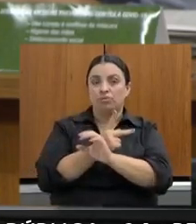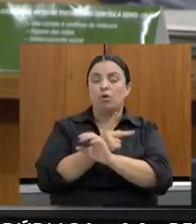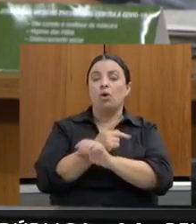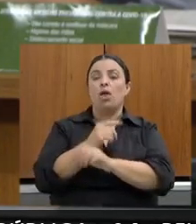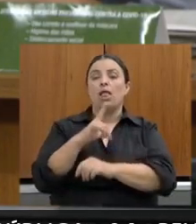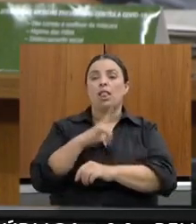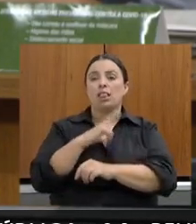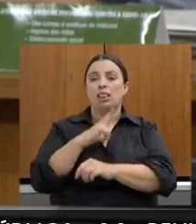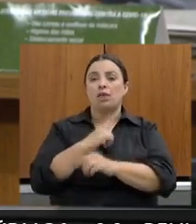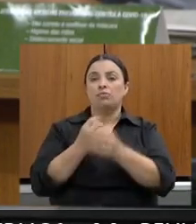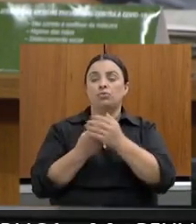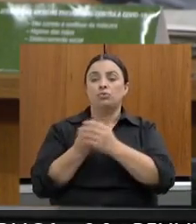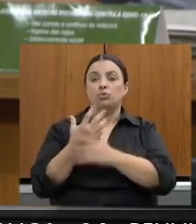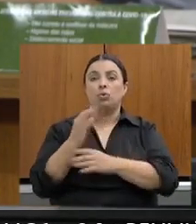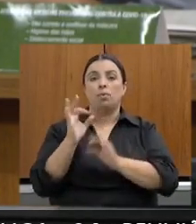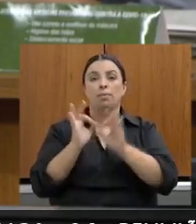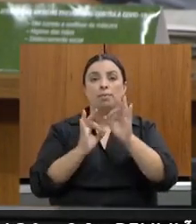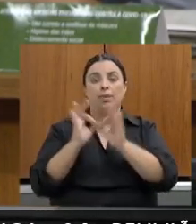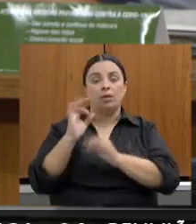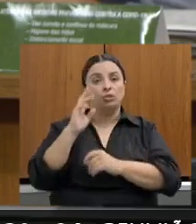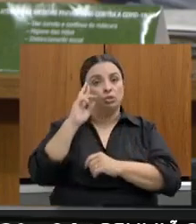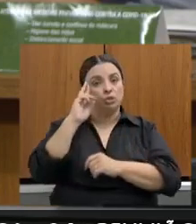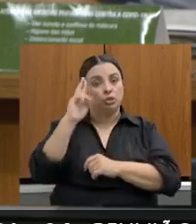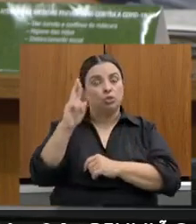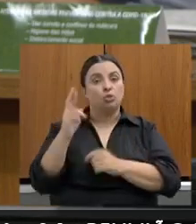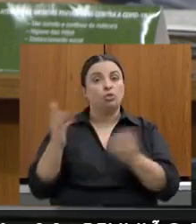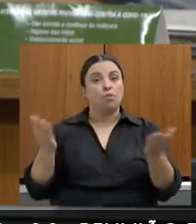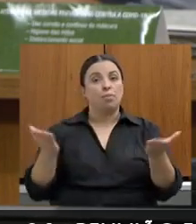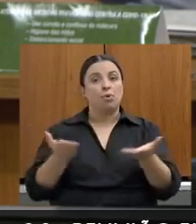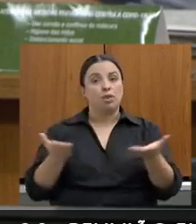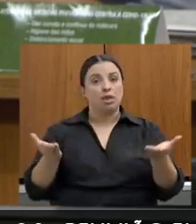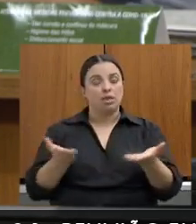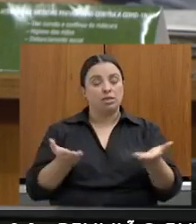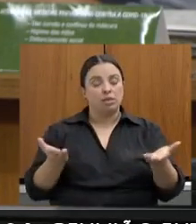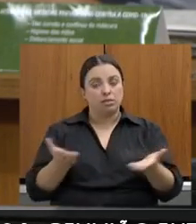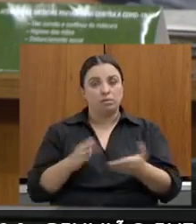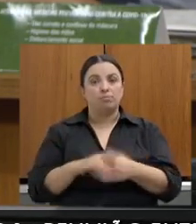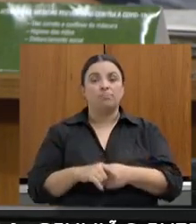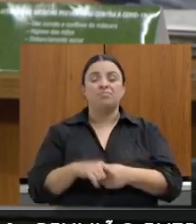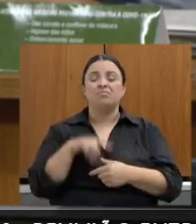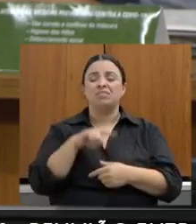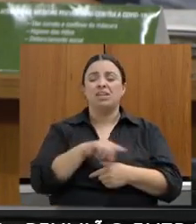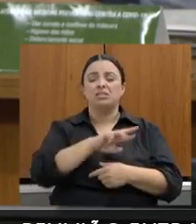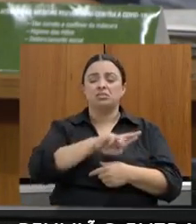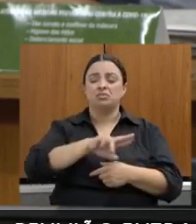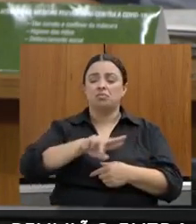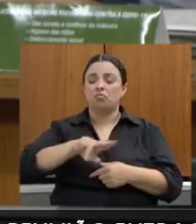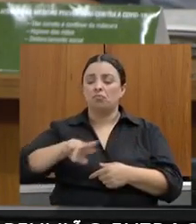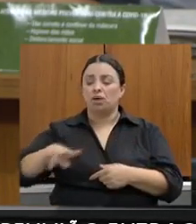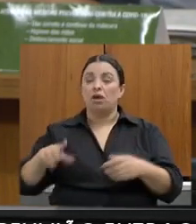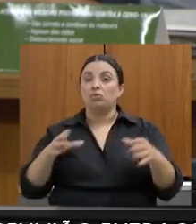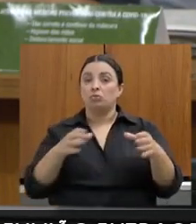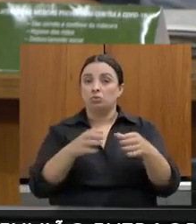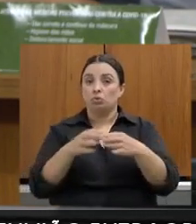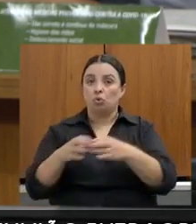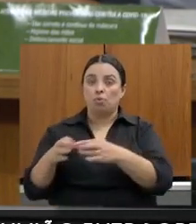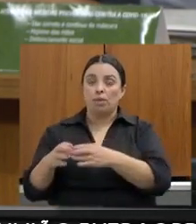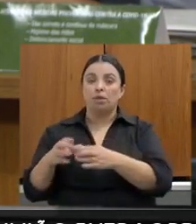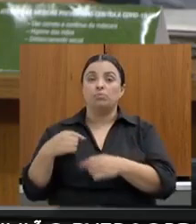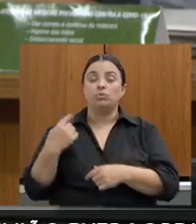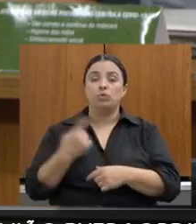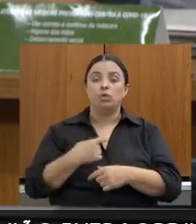modernização E aí deste conjunto de documentos nós selecionamos mais de